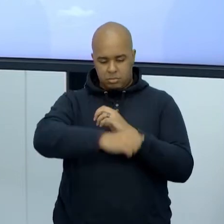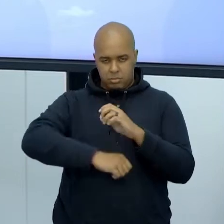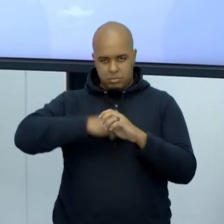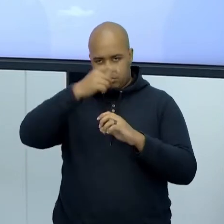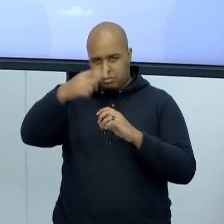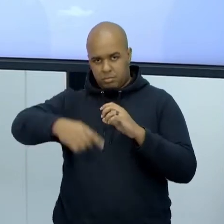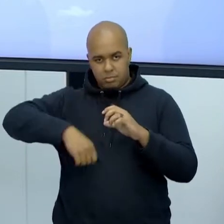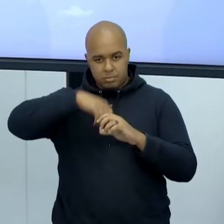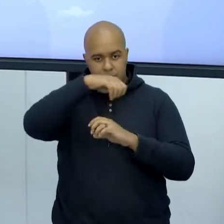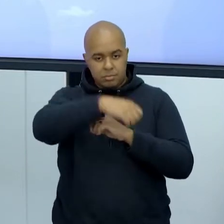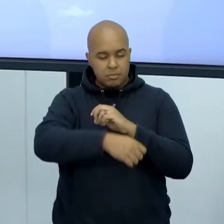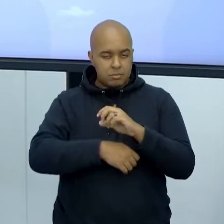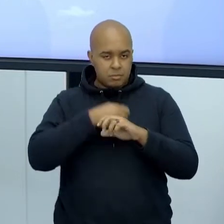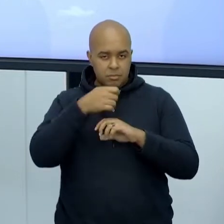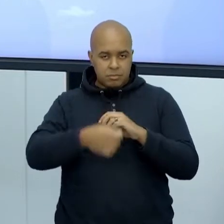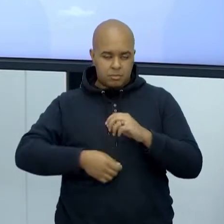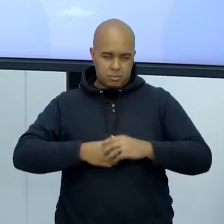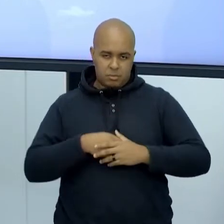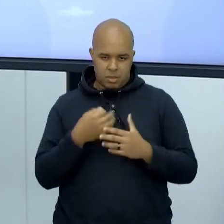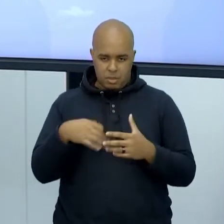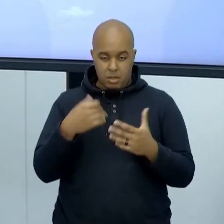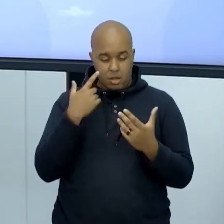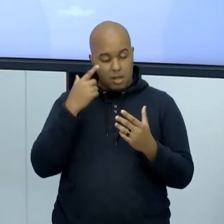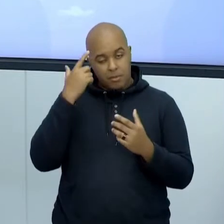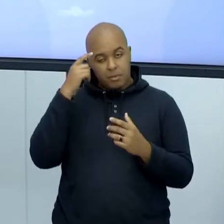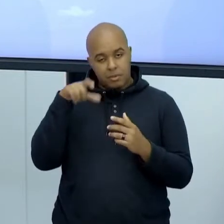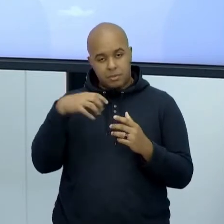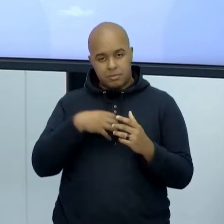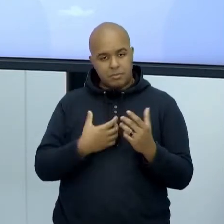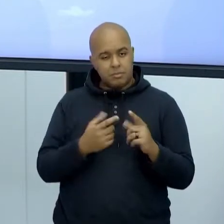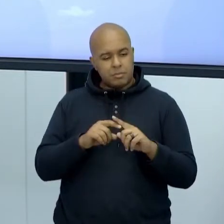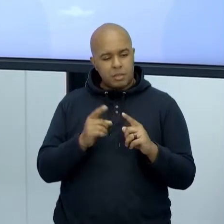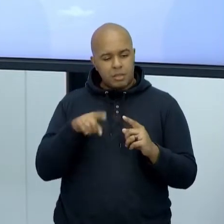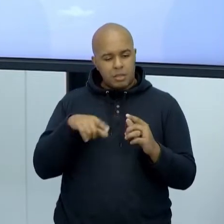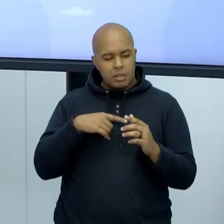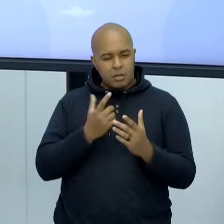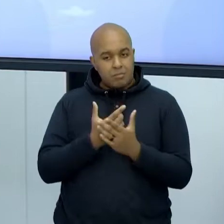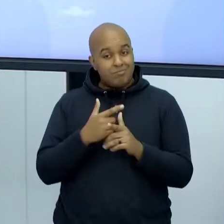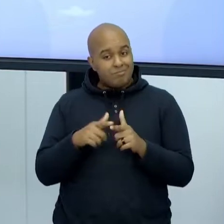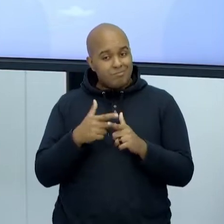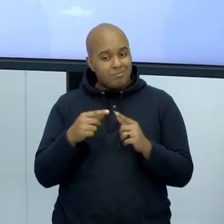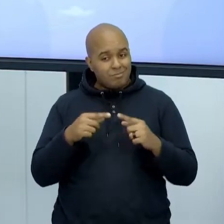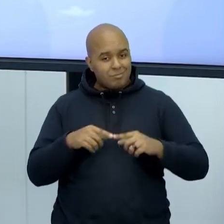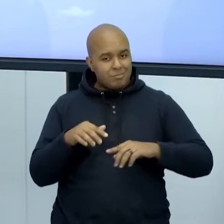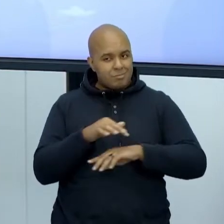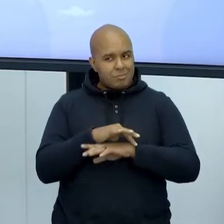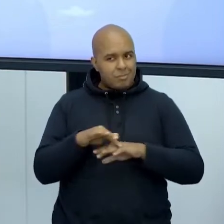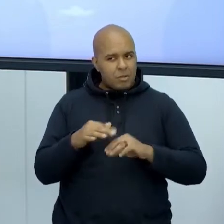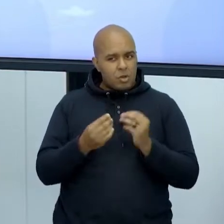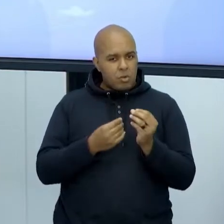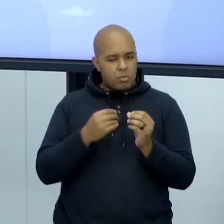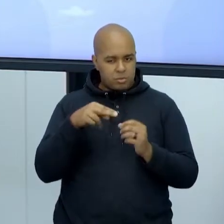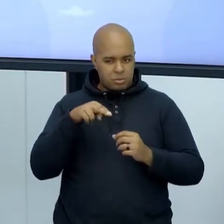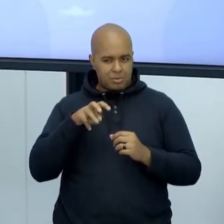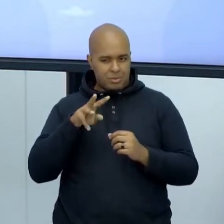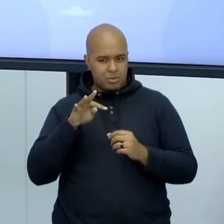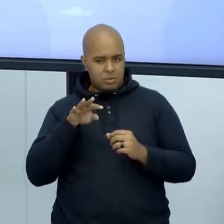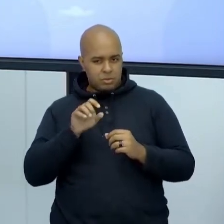soltas, rodando em torno do núcleo. Tá certo? Ele pensou nisso, só que isso tinha um problema com a física clássica de Newton,